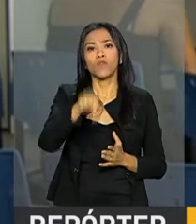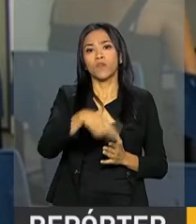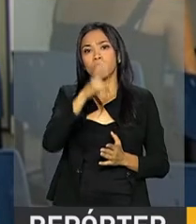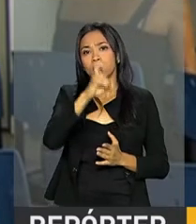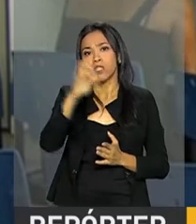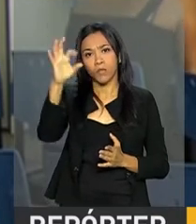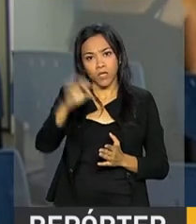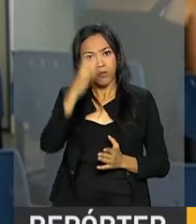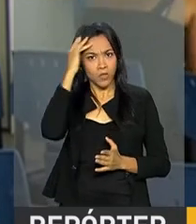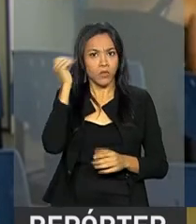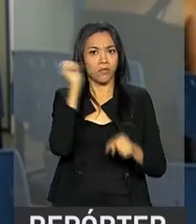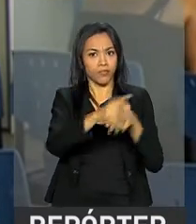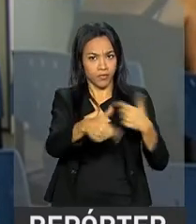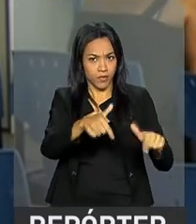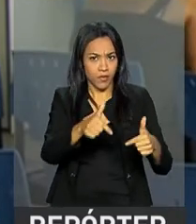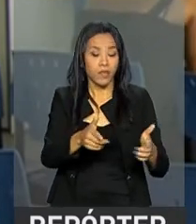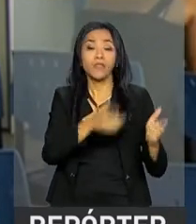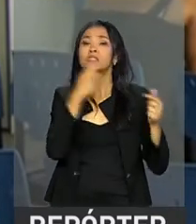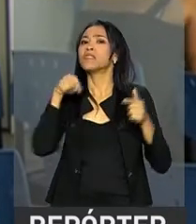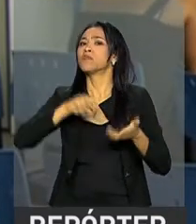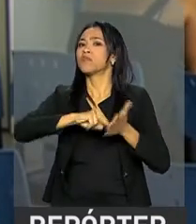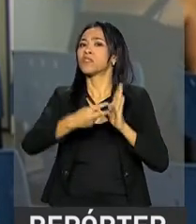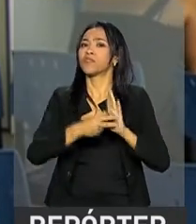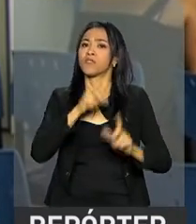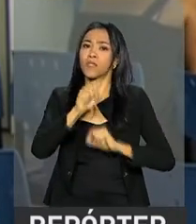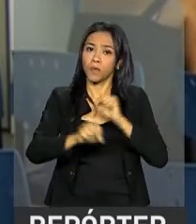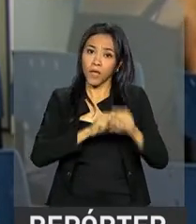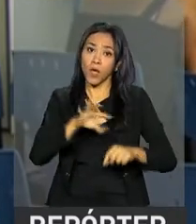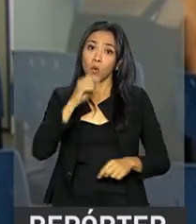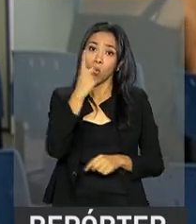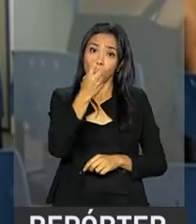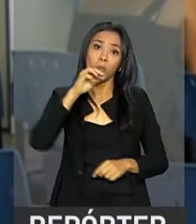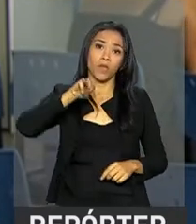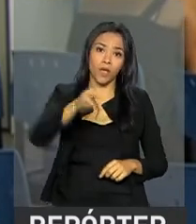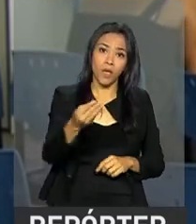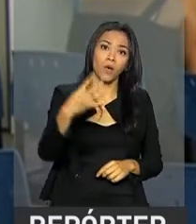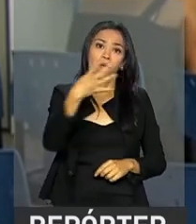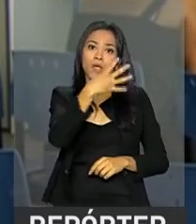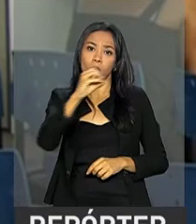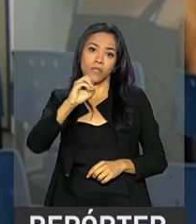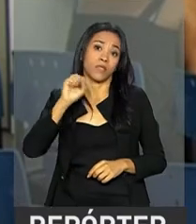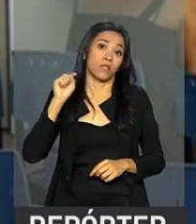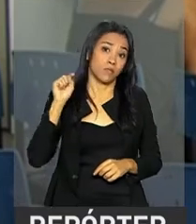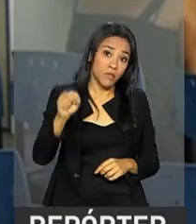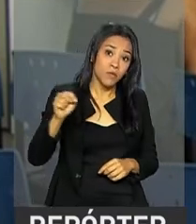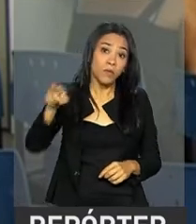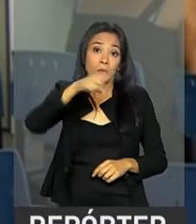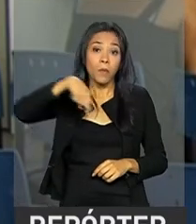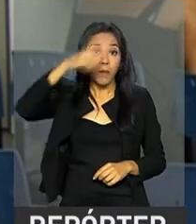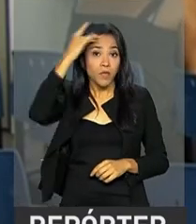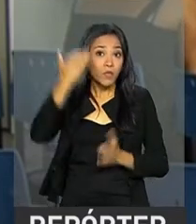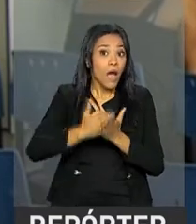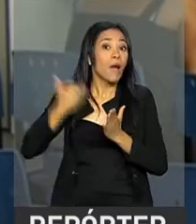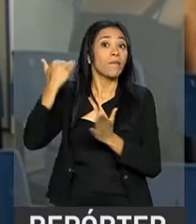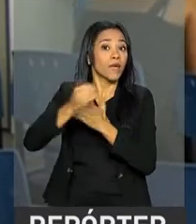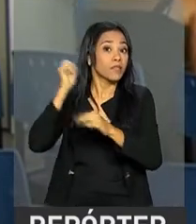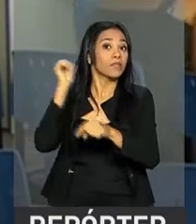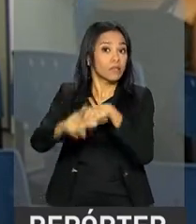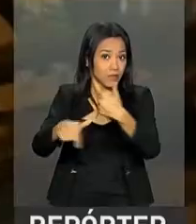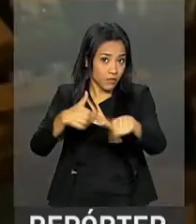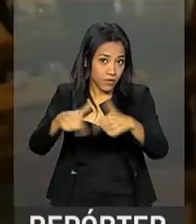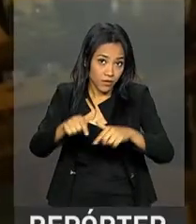ao trimestre anterior isso significa cerca de um milhão e 400 mil pessoas a mais no mercado de